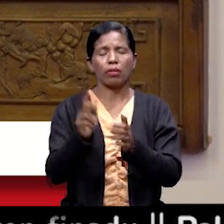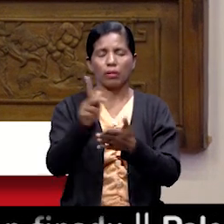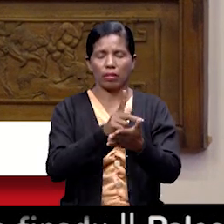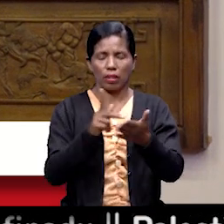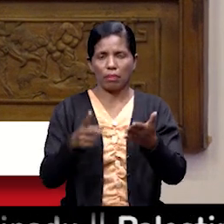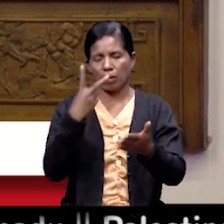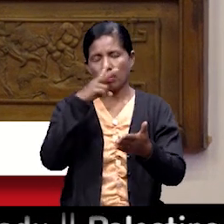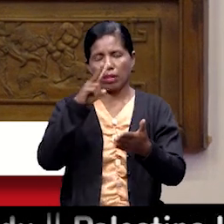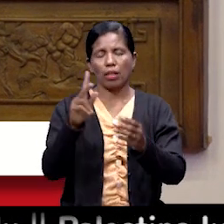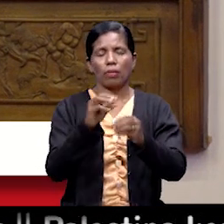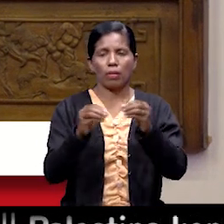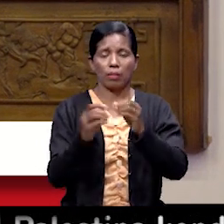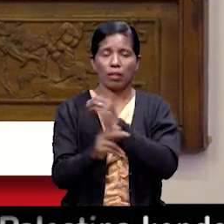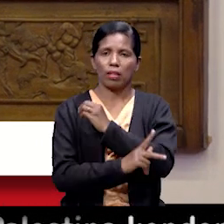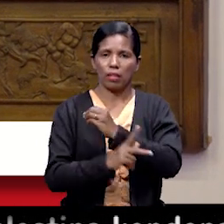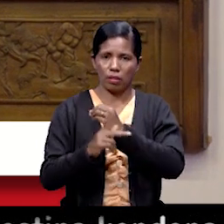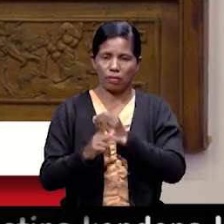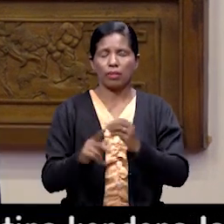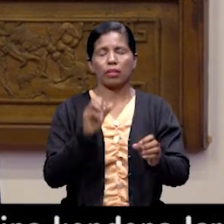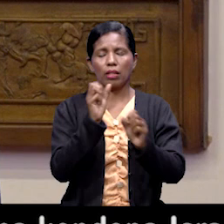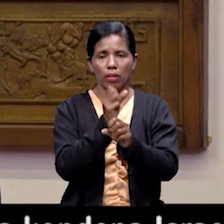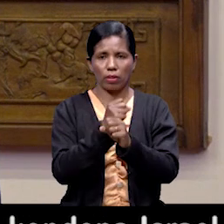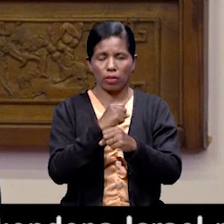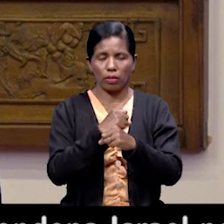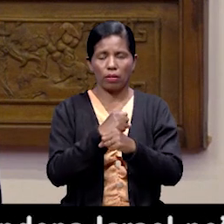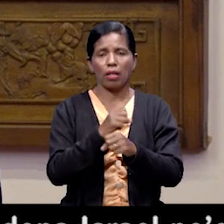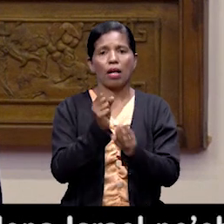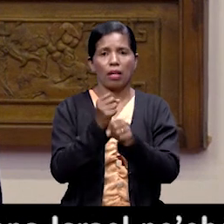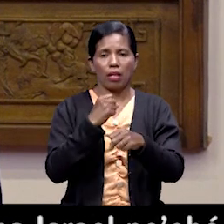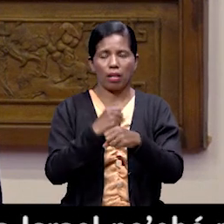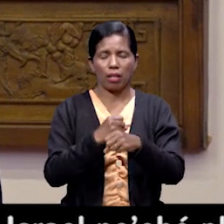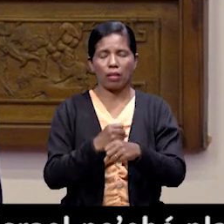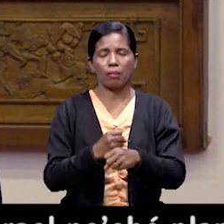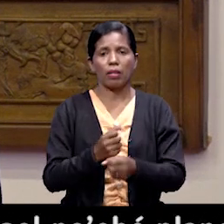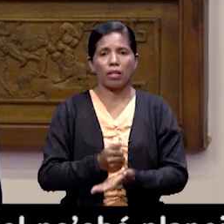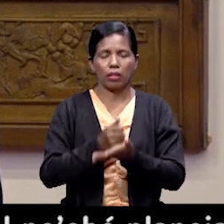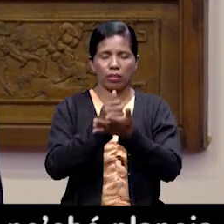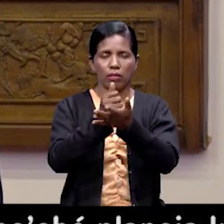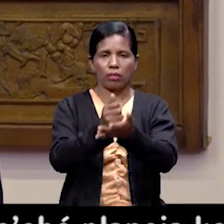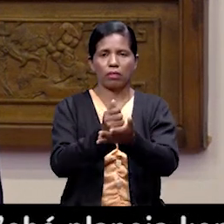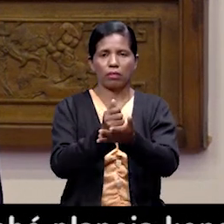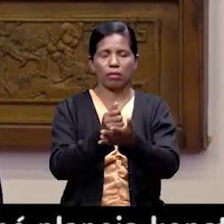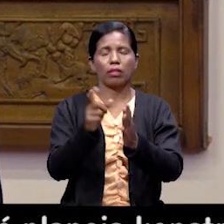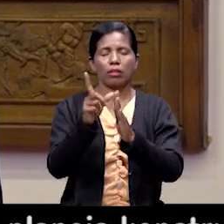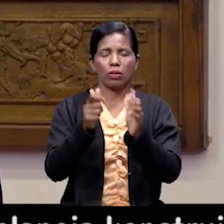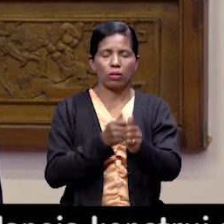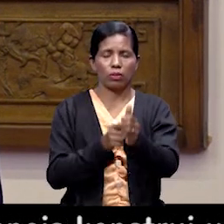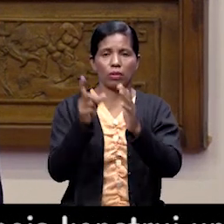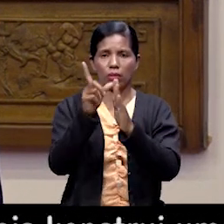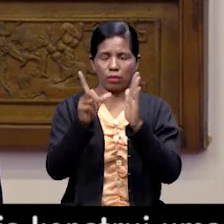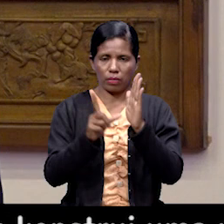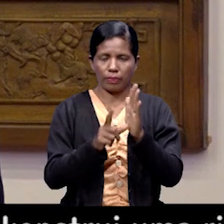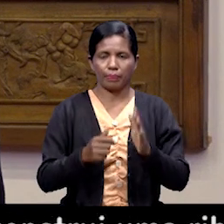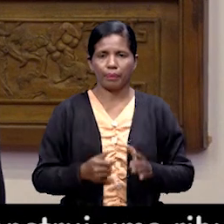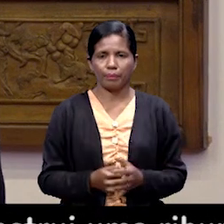continuidade, coragem e motivação permanente dos agentes do Ministério Público e demais instituições e cidadãos intervenientes nessa